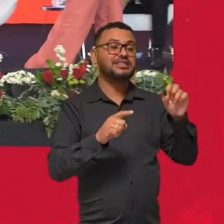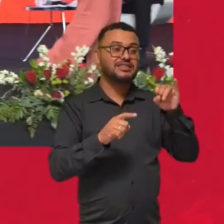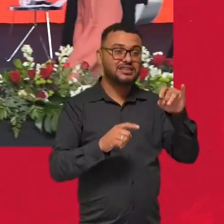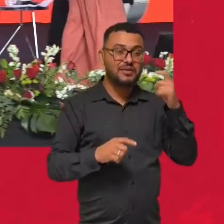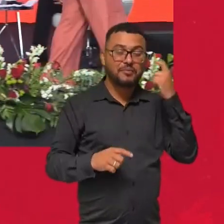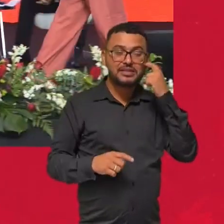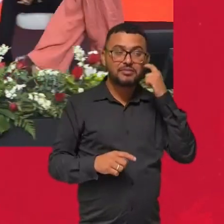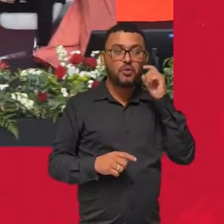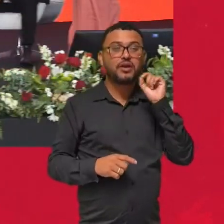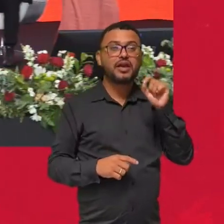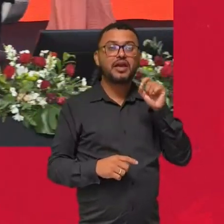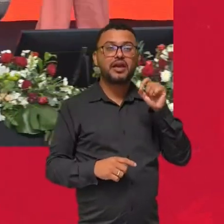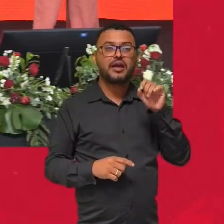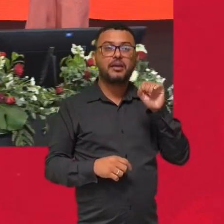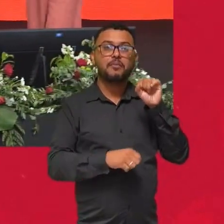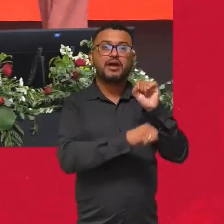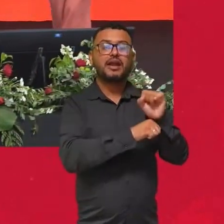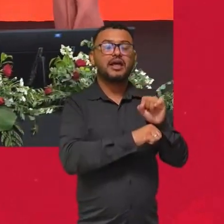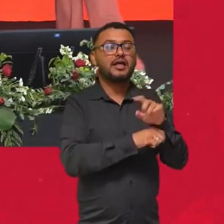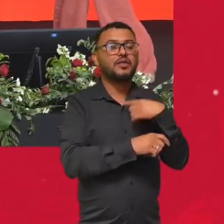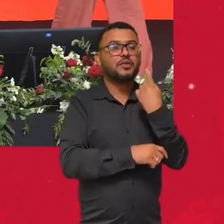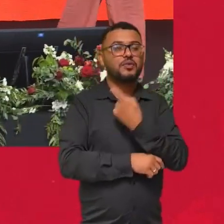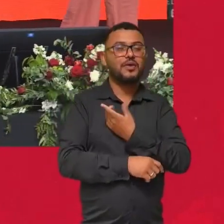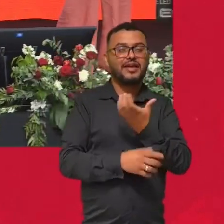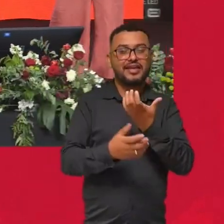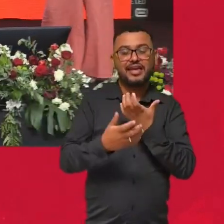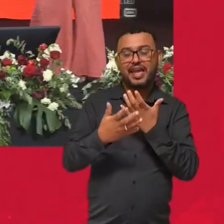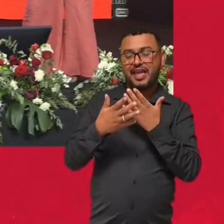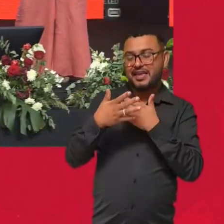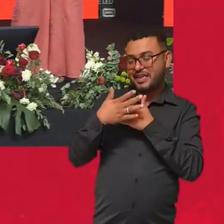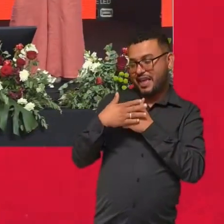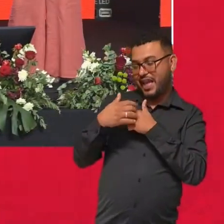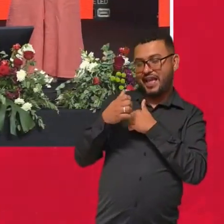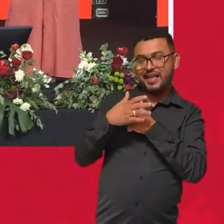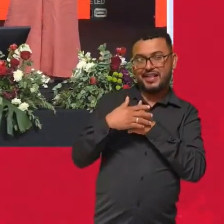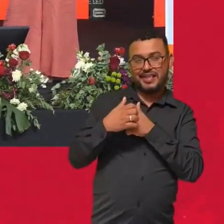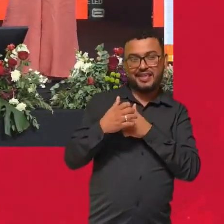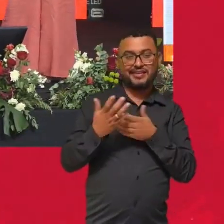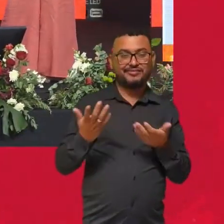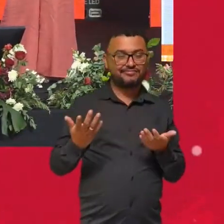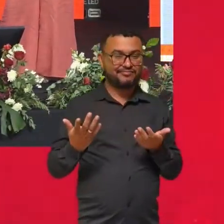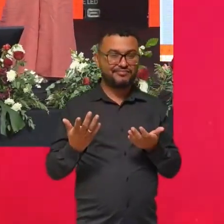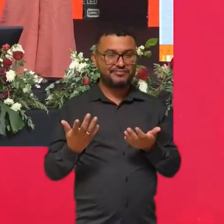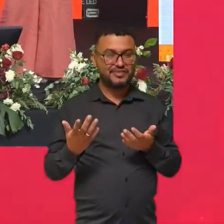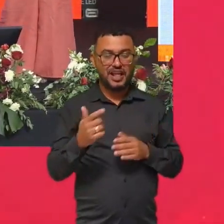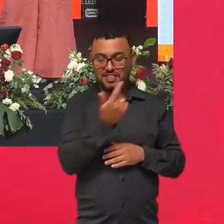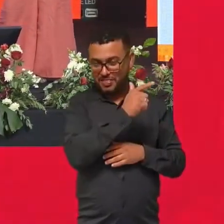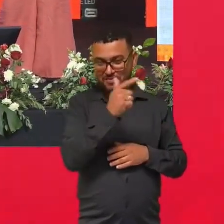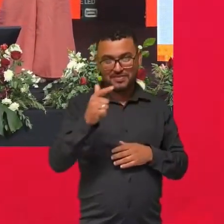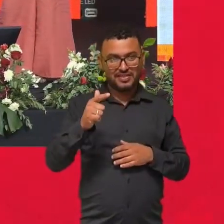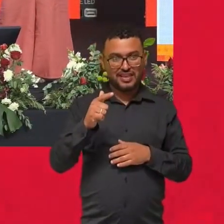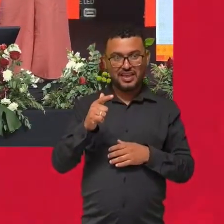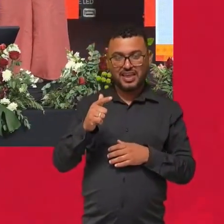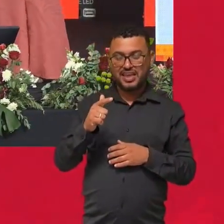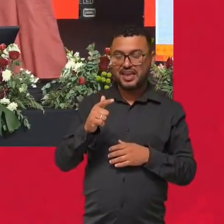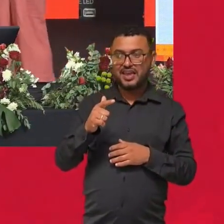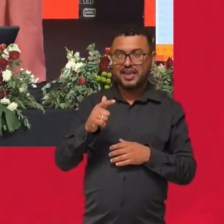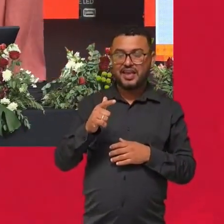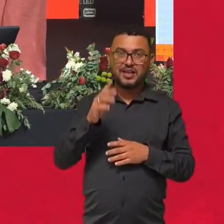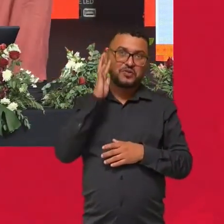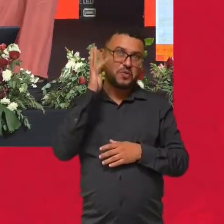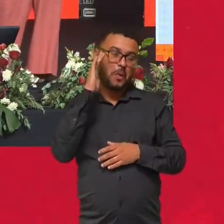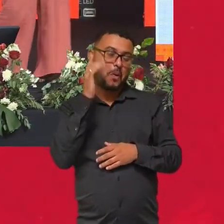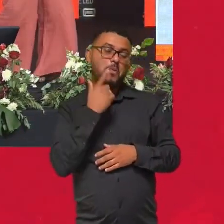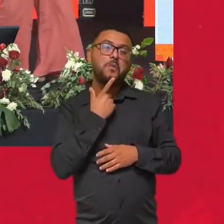queremos falar é com esse povo aqui. Não tem caráter, só tem interesses, sonhos e desejos. Não tem caráter